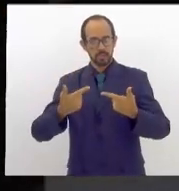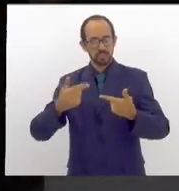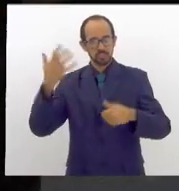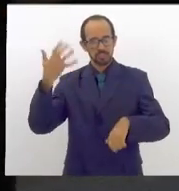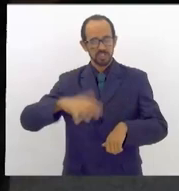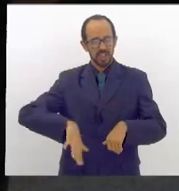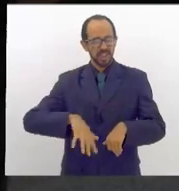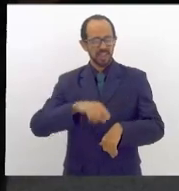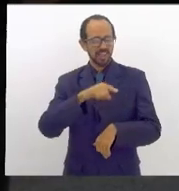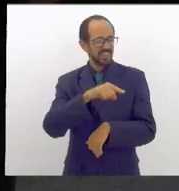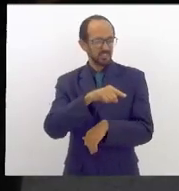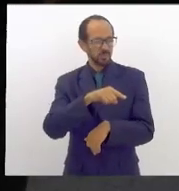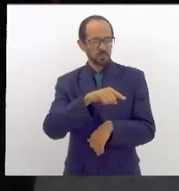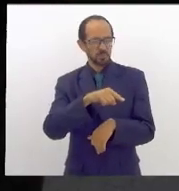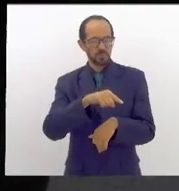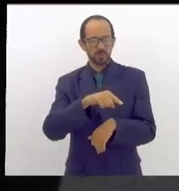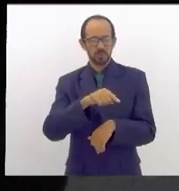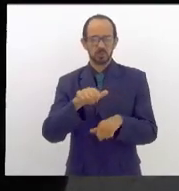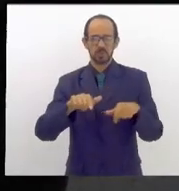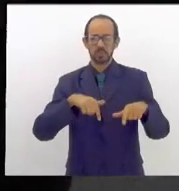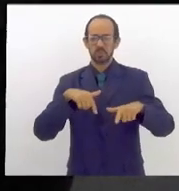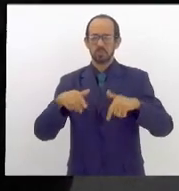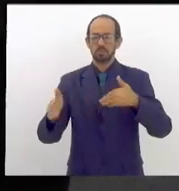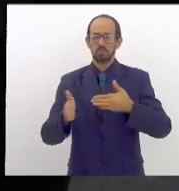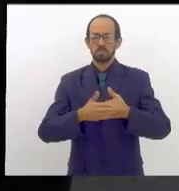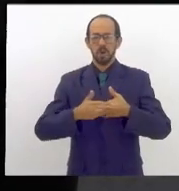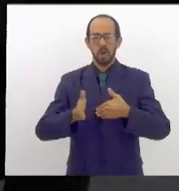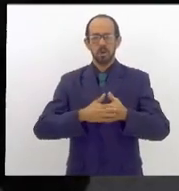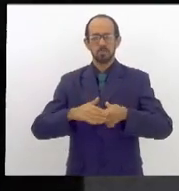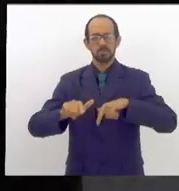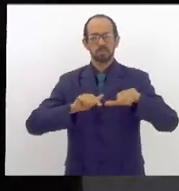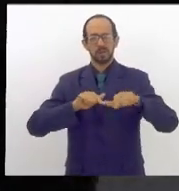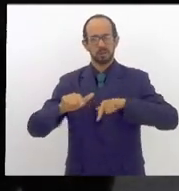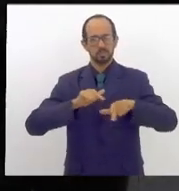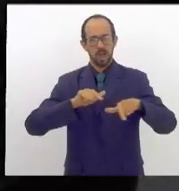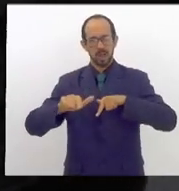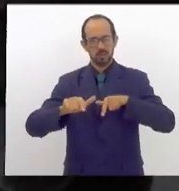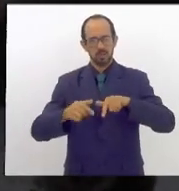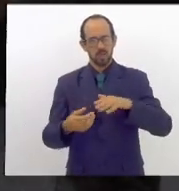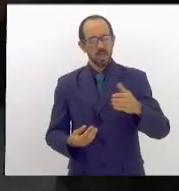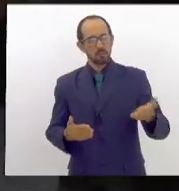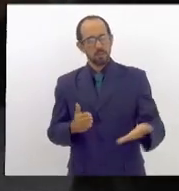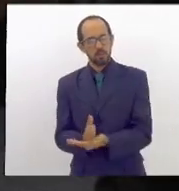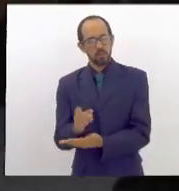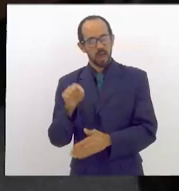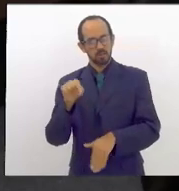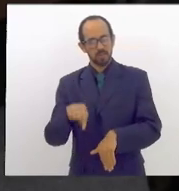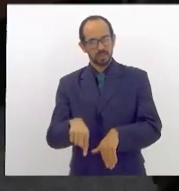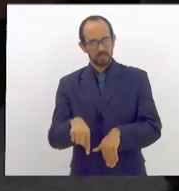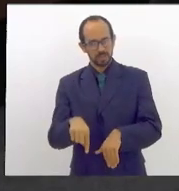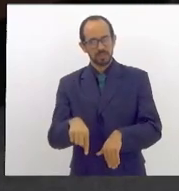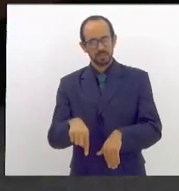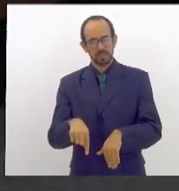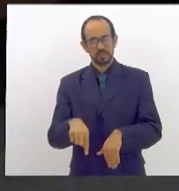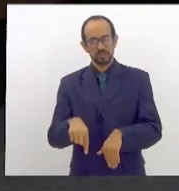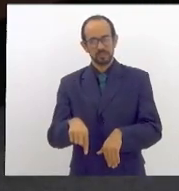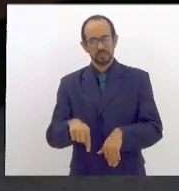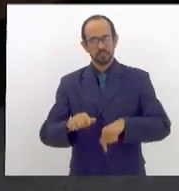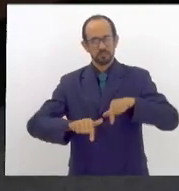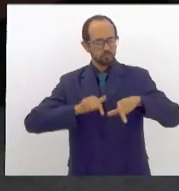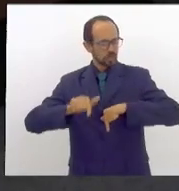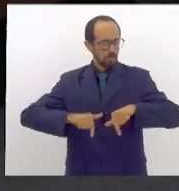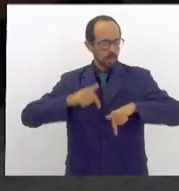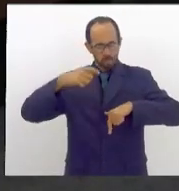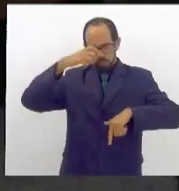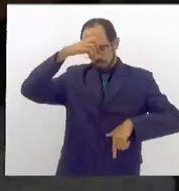a CPI não foi inventada por ninguém individualmente a CPF foi convocada pelo poder legislativo aprovado em plenário um trabalho ar do